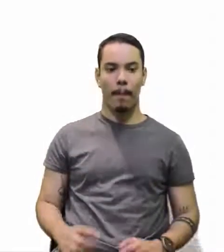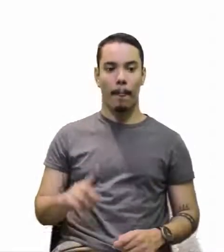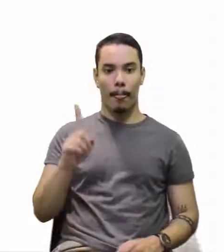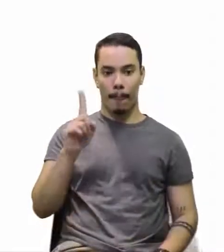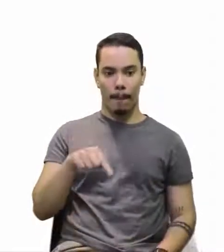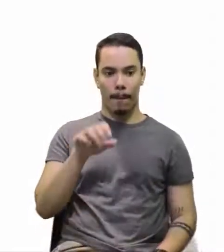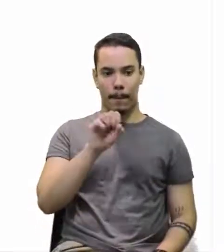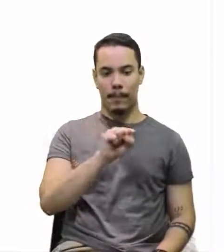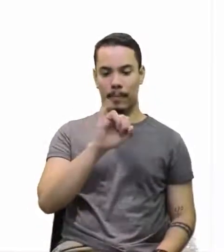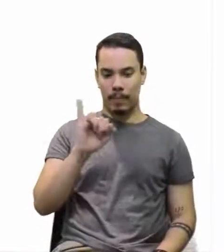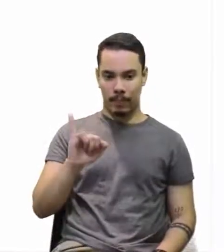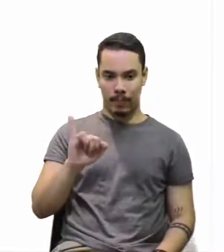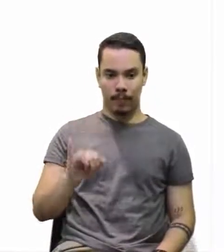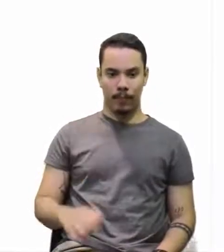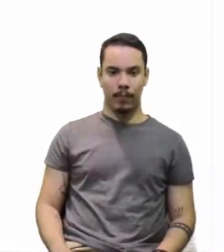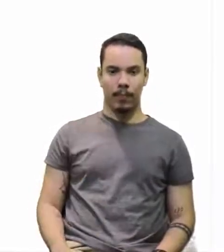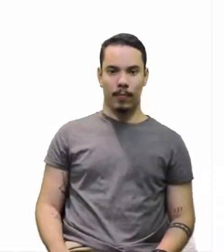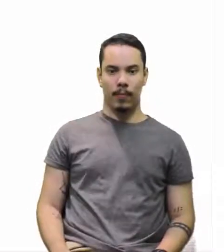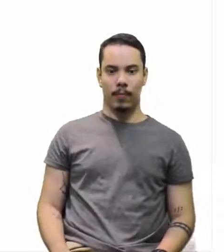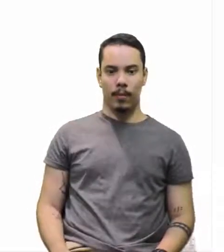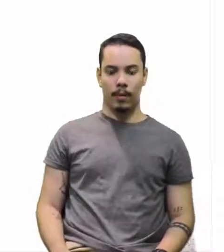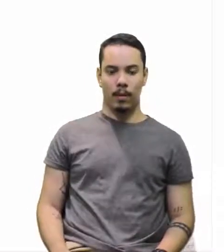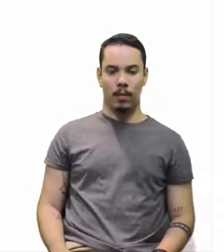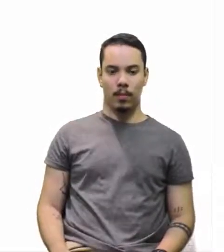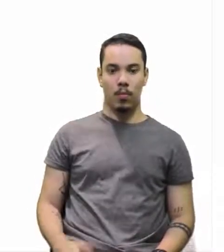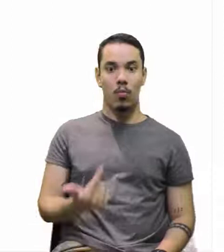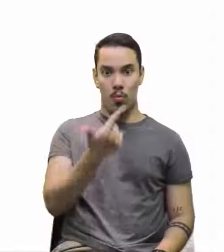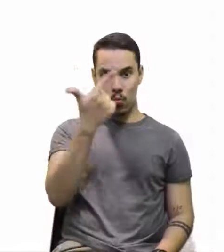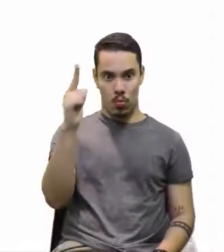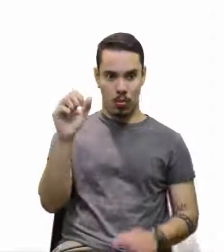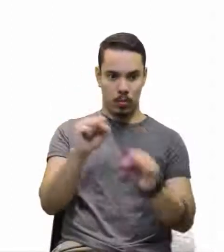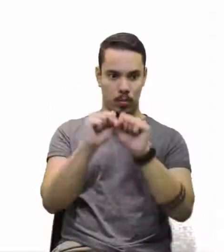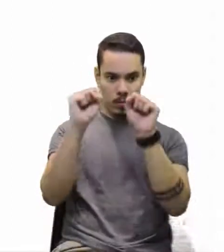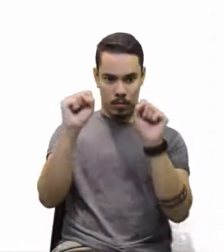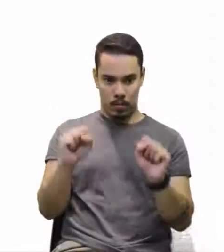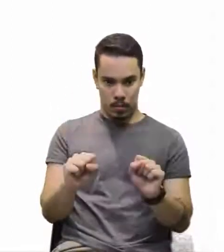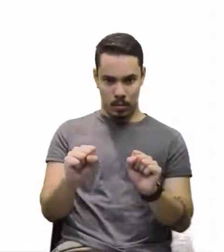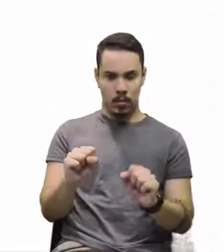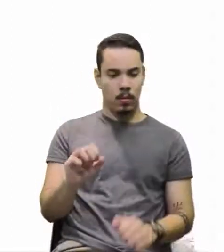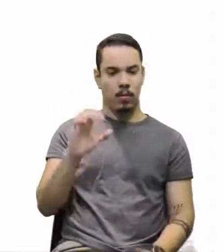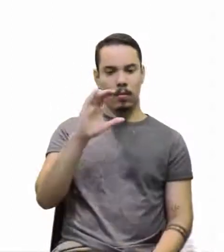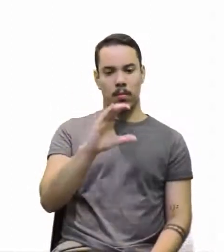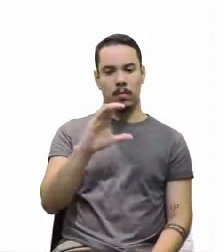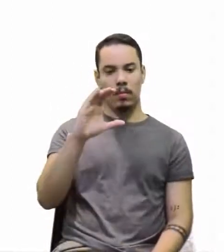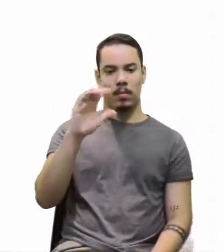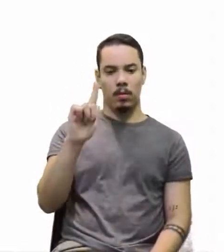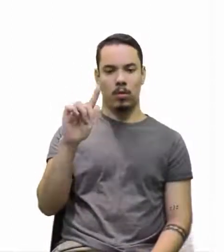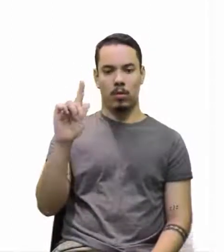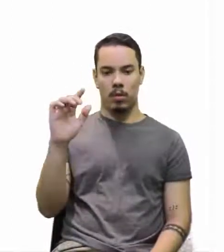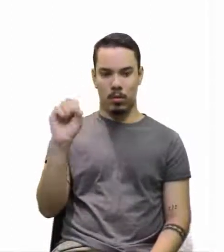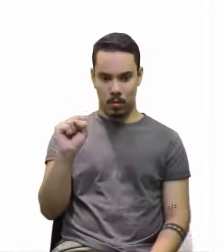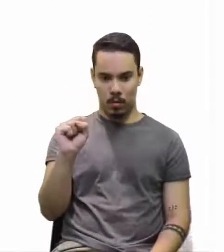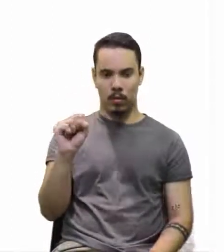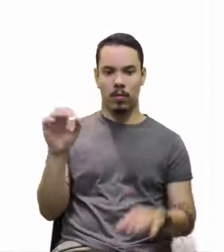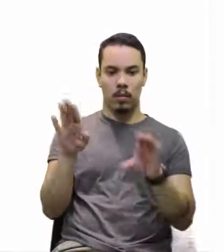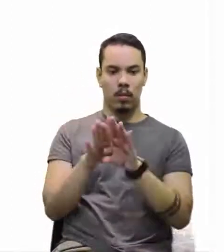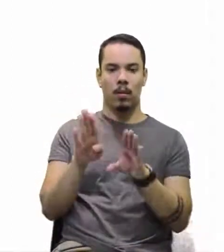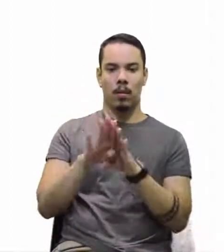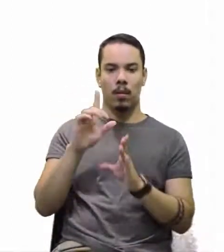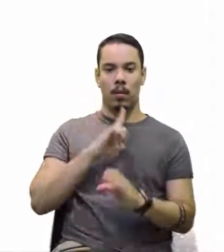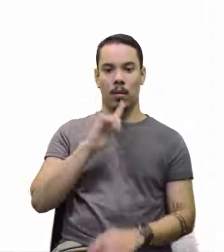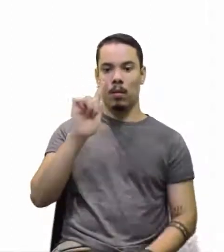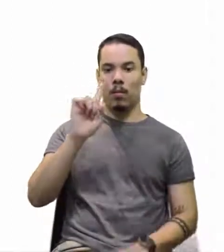internacional. Vamos ver no centímetro grama segundo, que é o outro sistema. Nós temos o grama e o